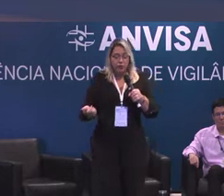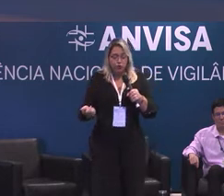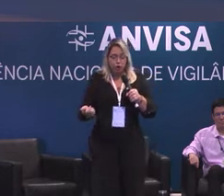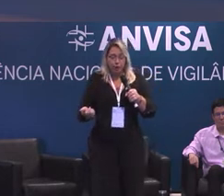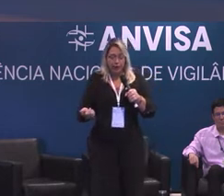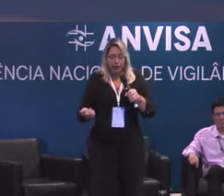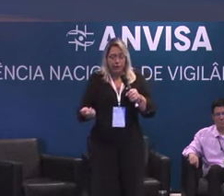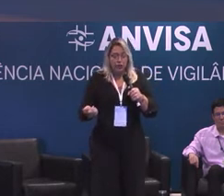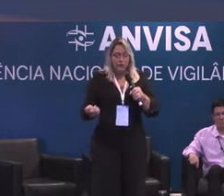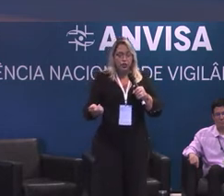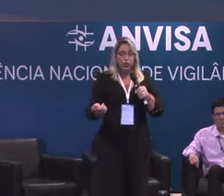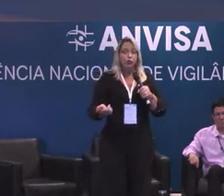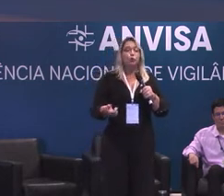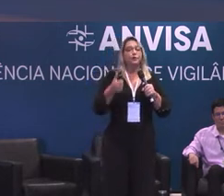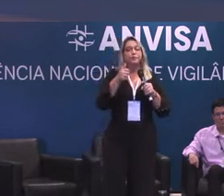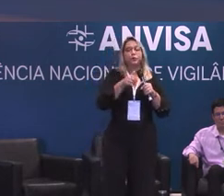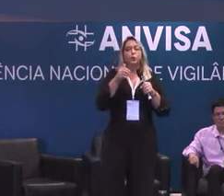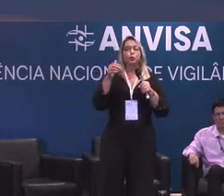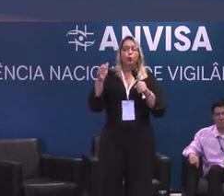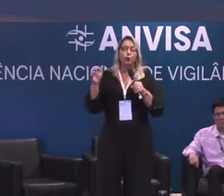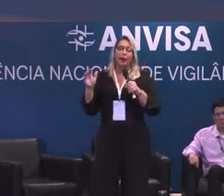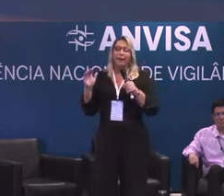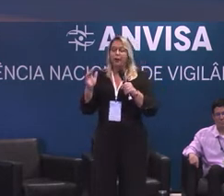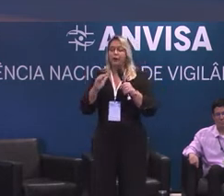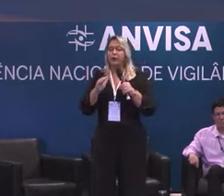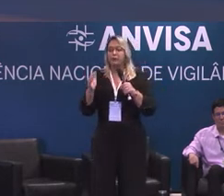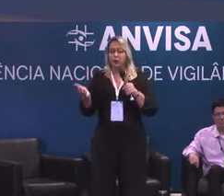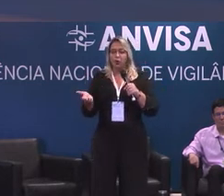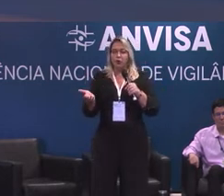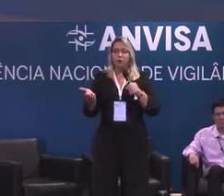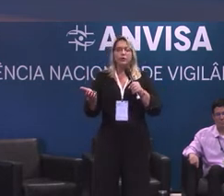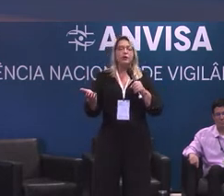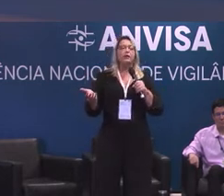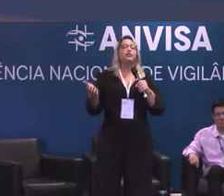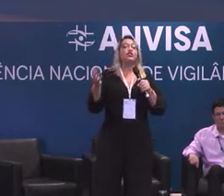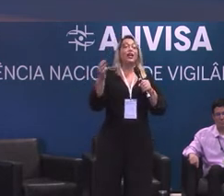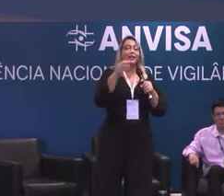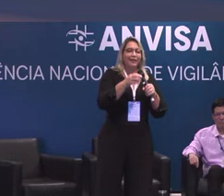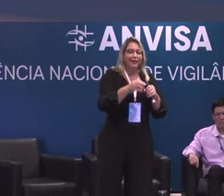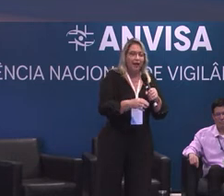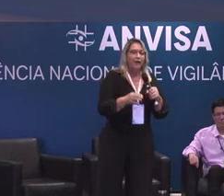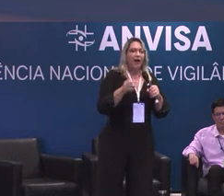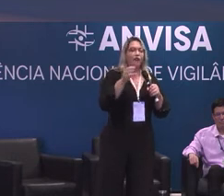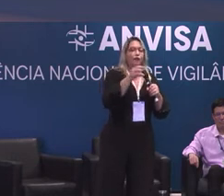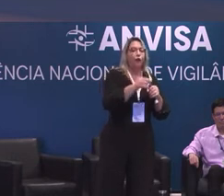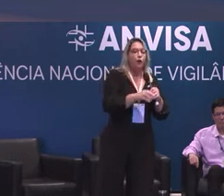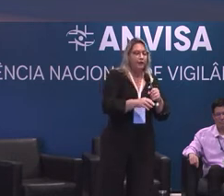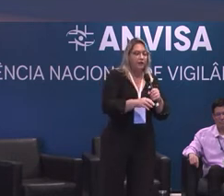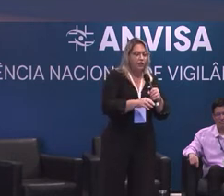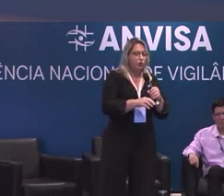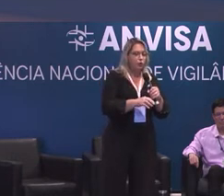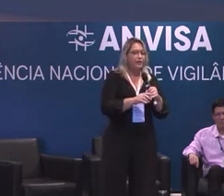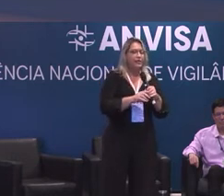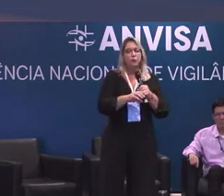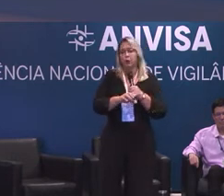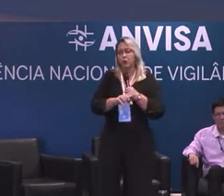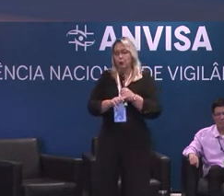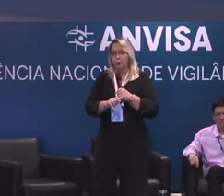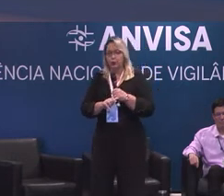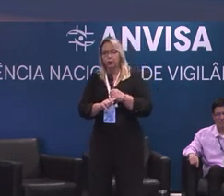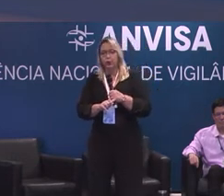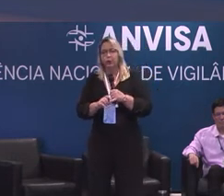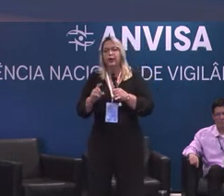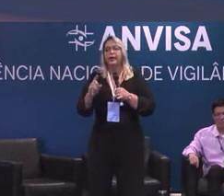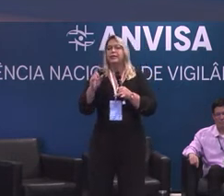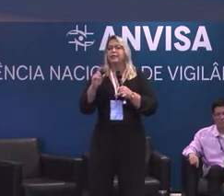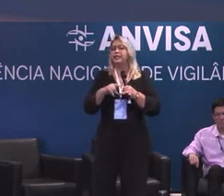atos normativos de investidura. A maioria dos códigos já tratava a forma de investidura, seja por concurso